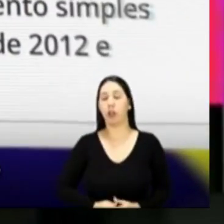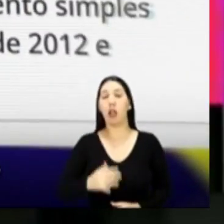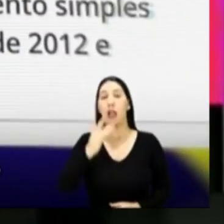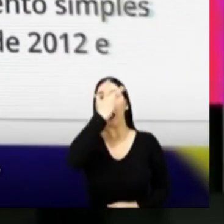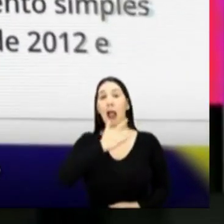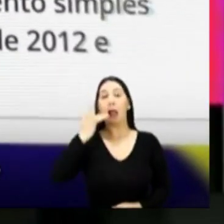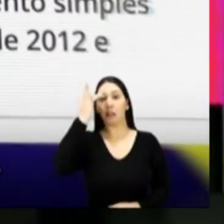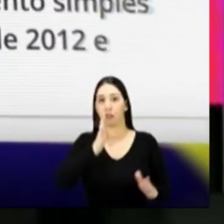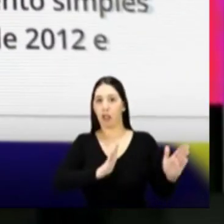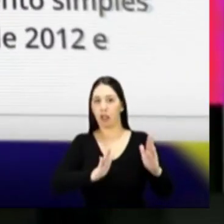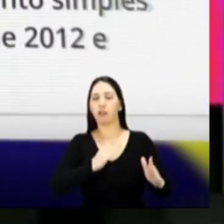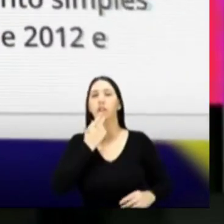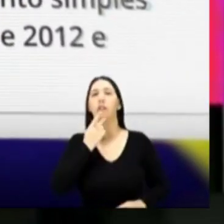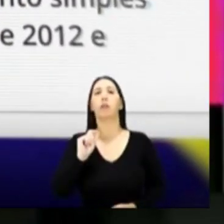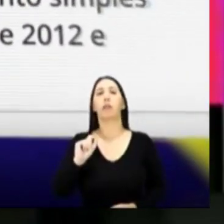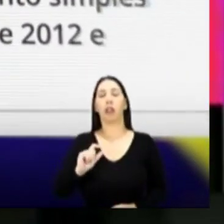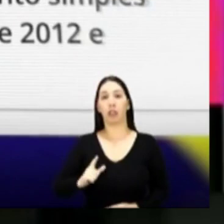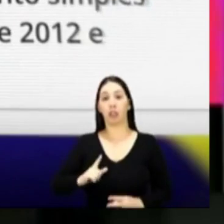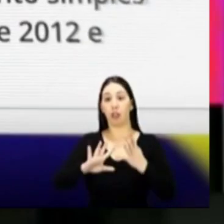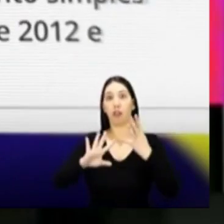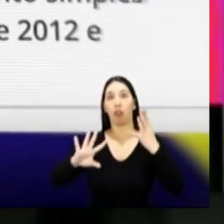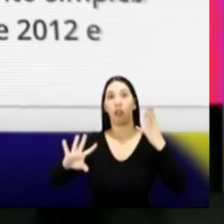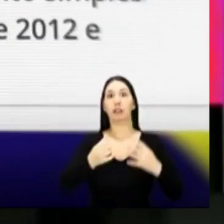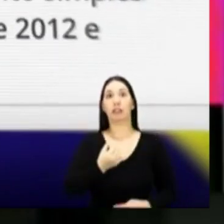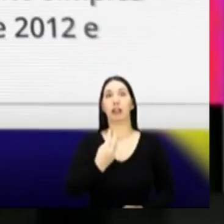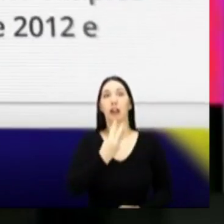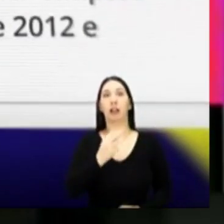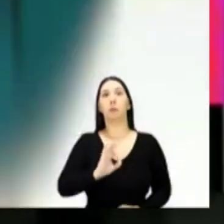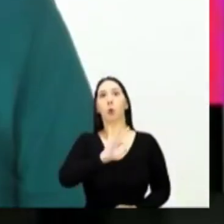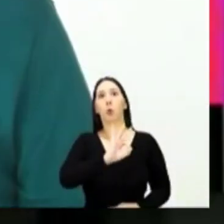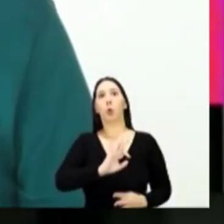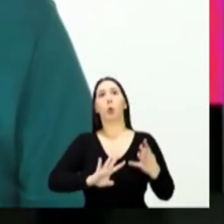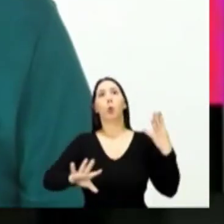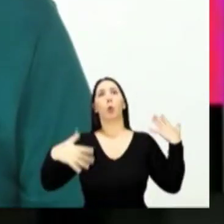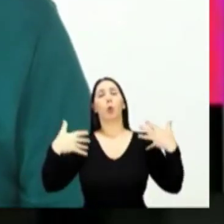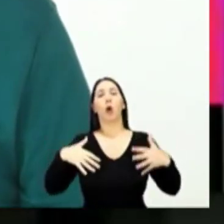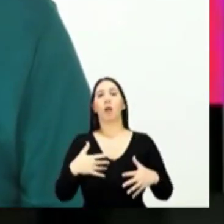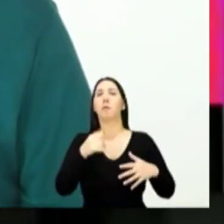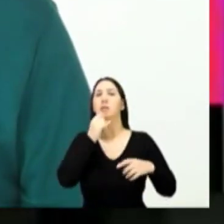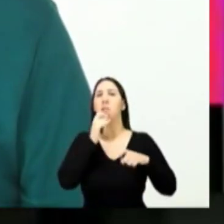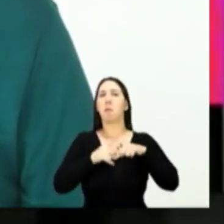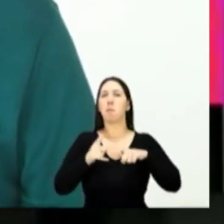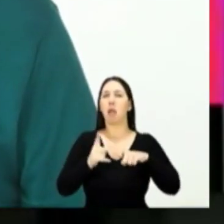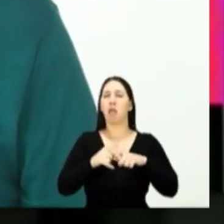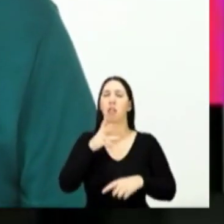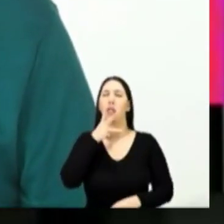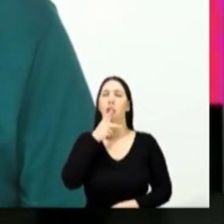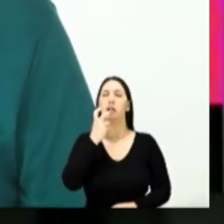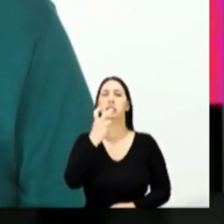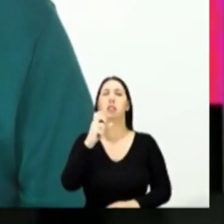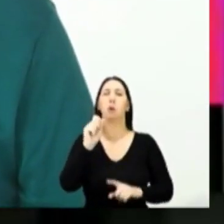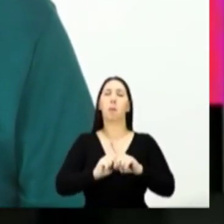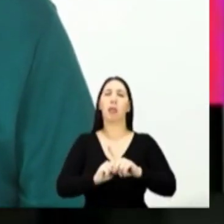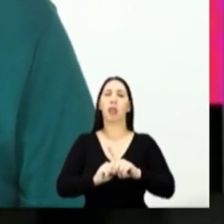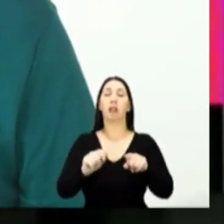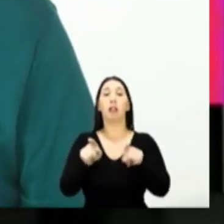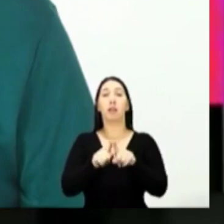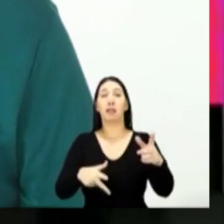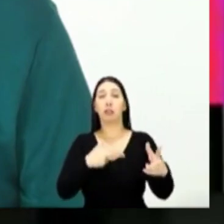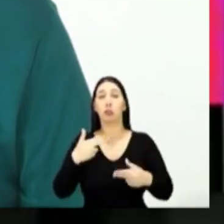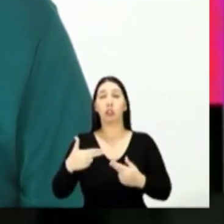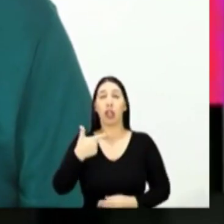a espera para fazer um exame aumentou 63%. Uma consulta levava em média 5 meses e a